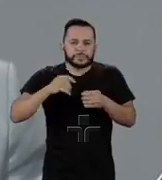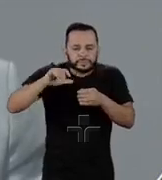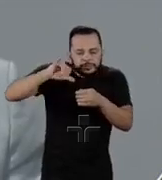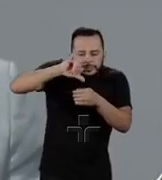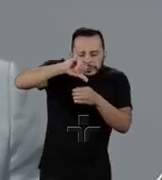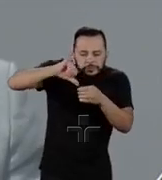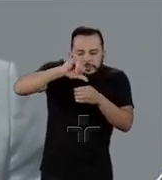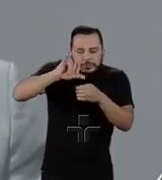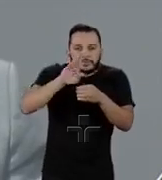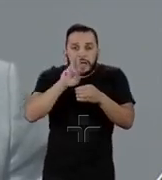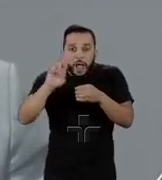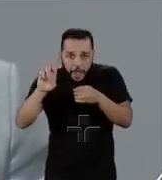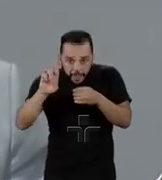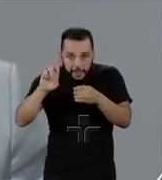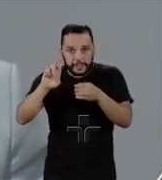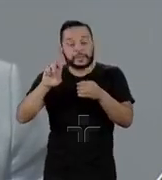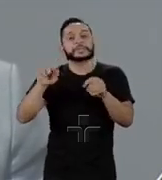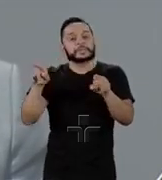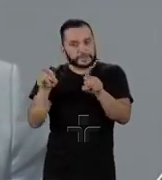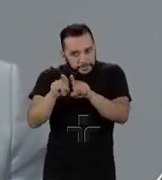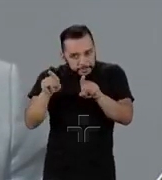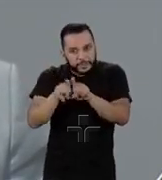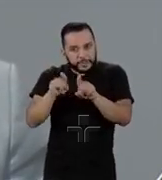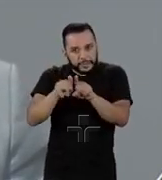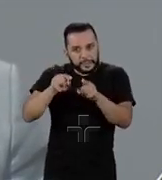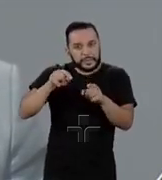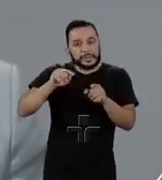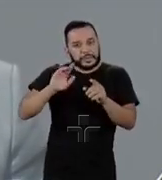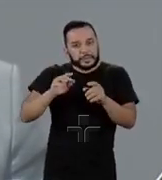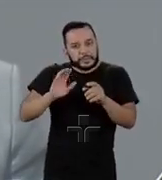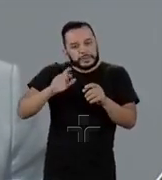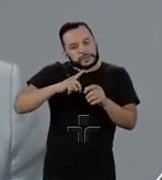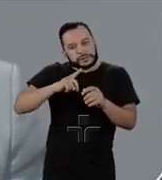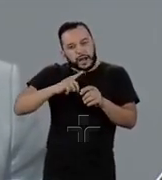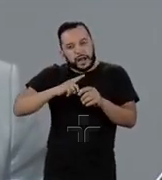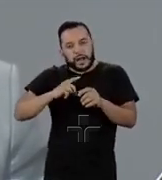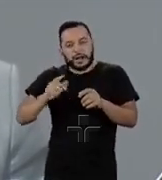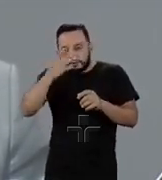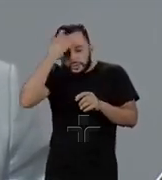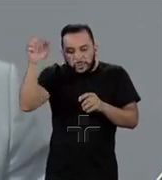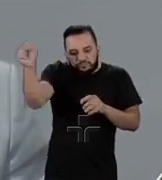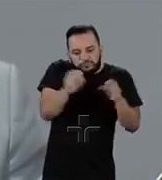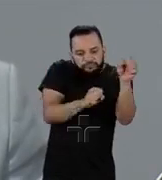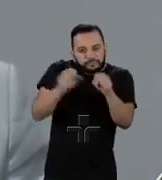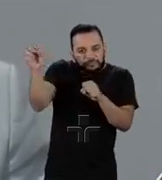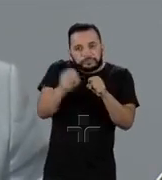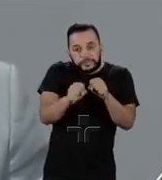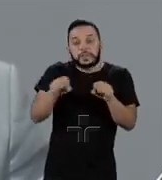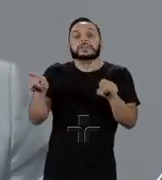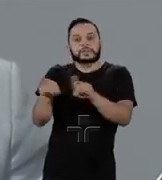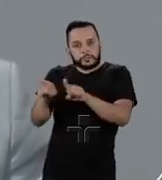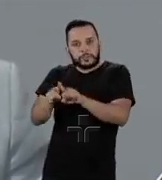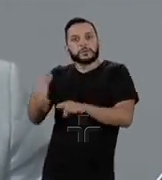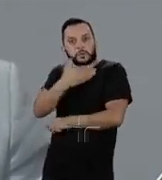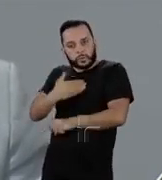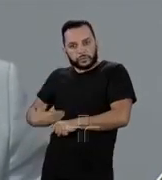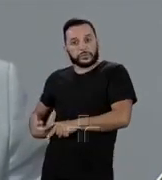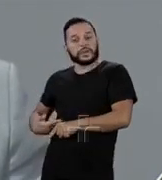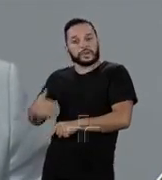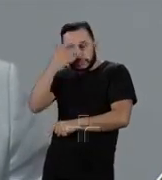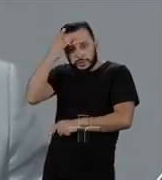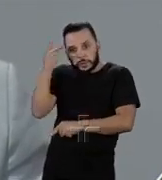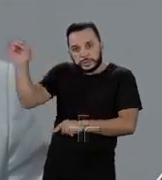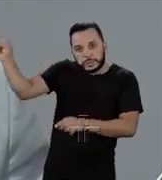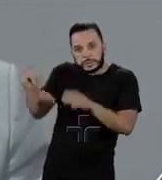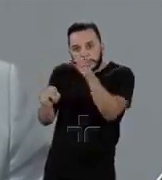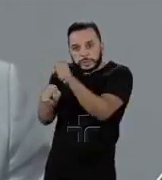desonestos indicam pessoas para ocupar cargos chaves em órgãos públicos federais, estaduais e municipais, as quais estão